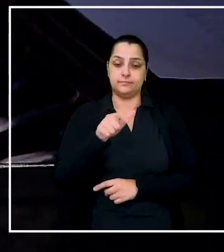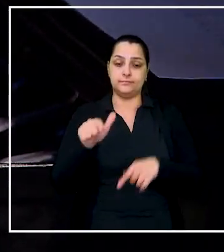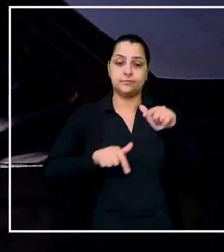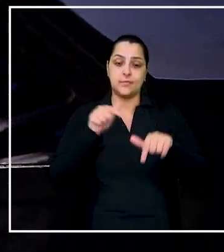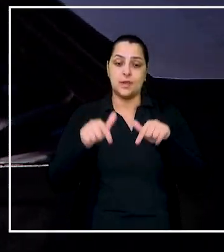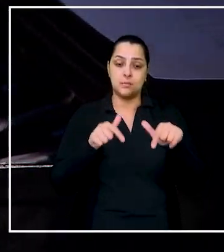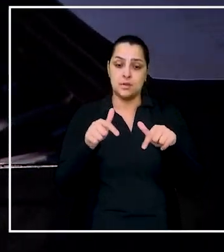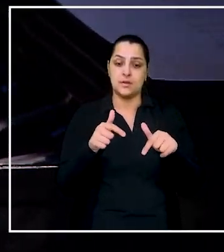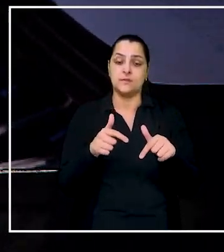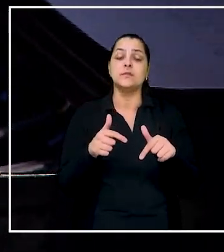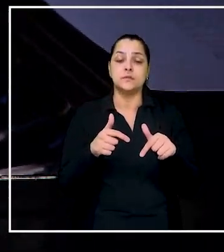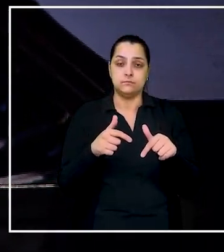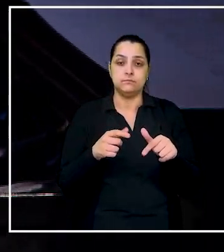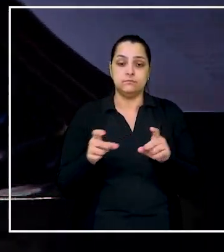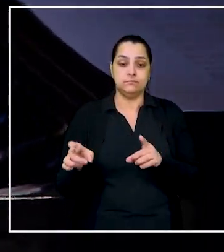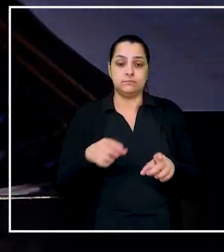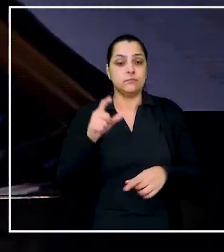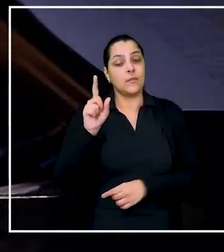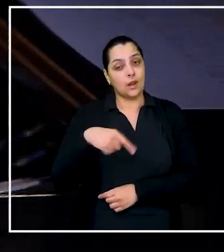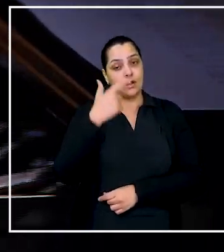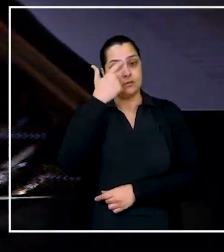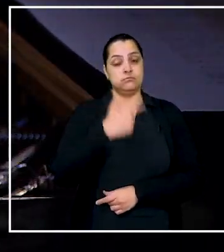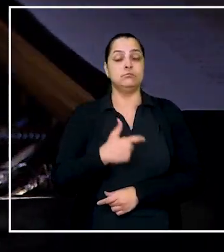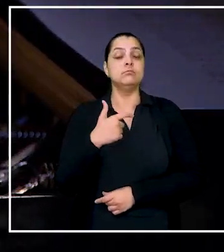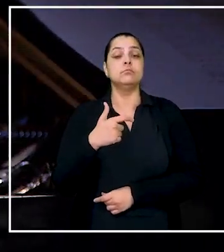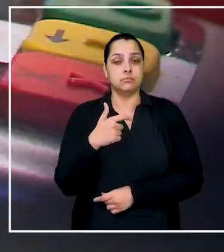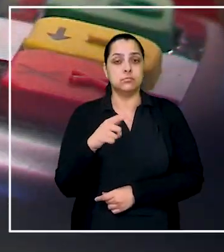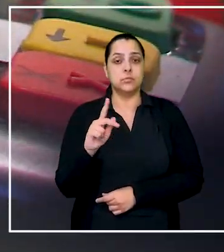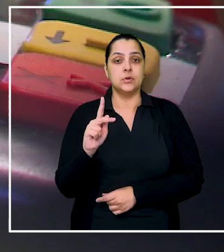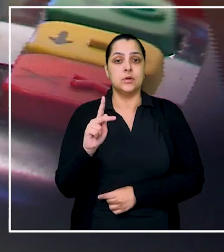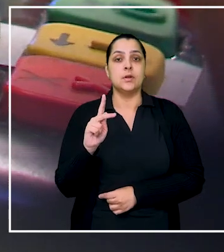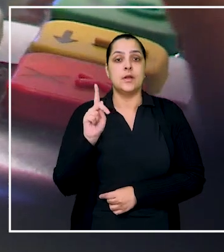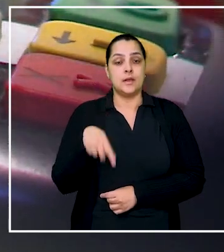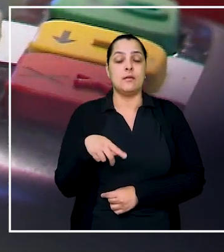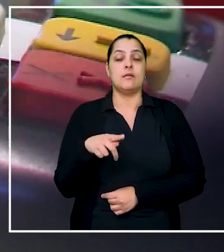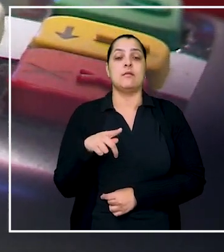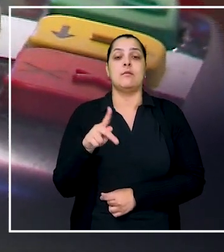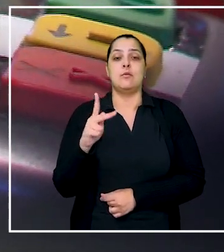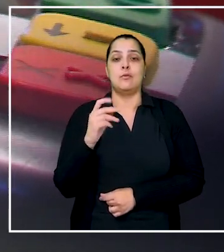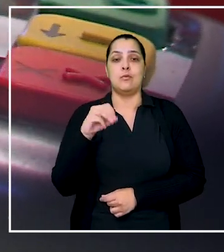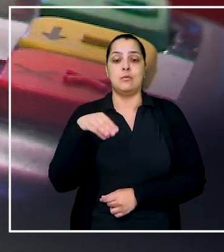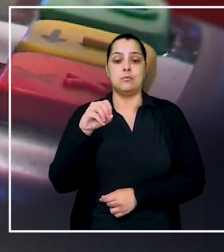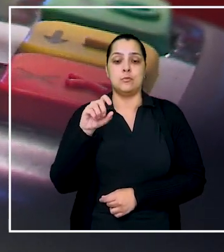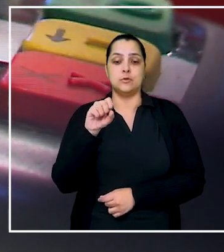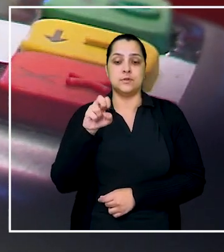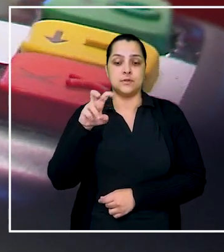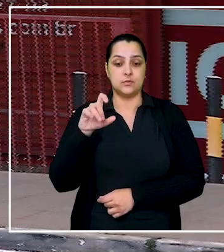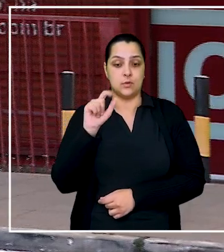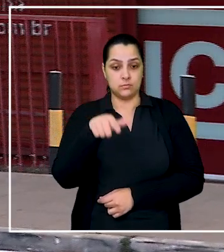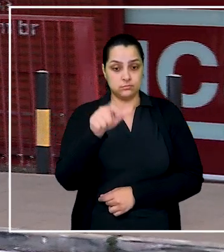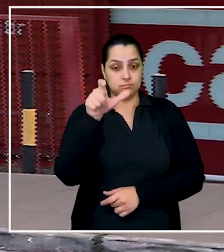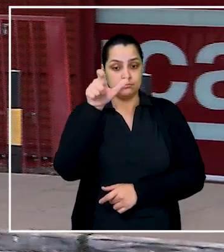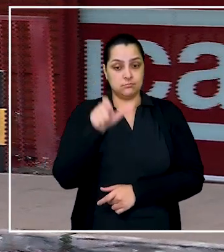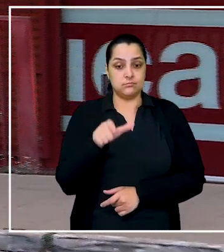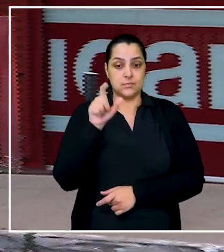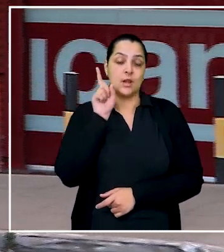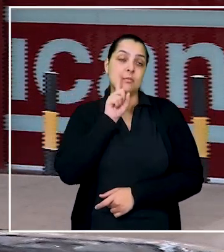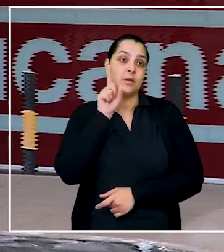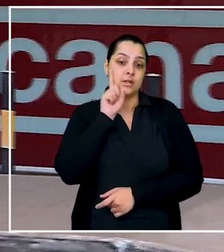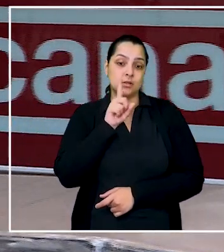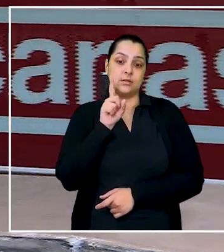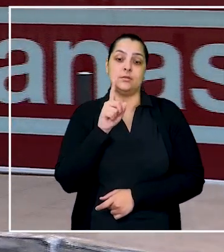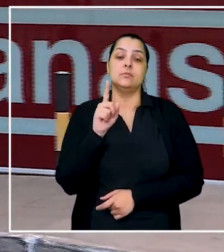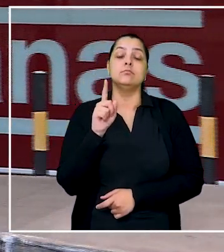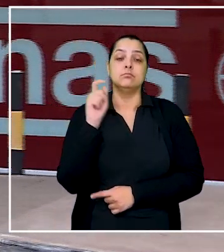vítima trabalhava como operador e se declara homossexual. Segundo ele, os insultos ocorriam dentro de uma unidade